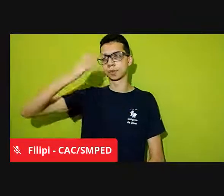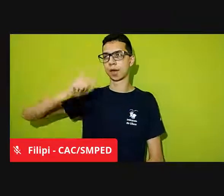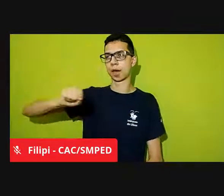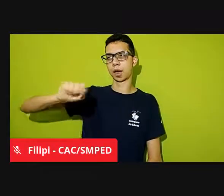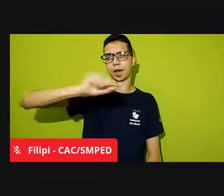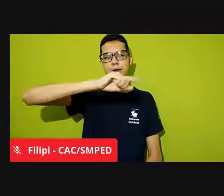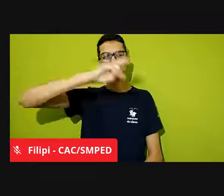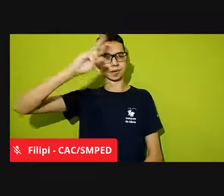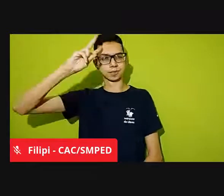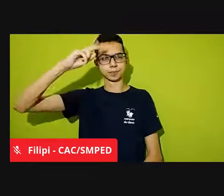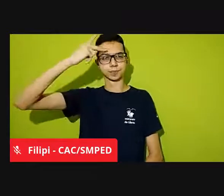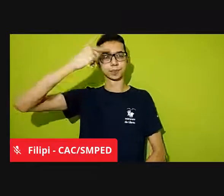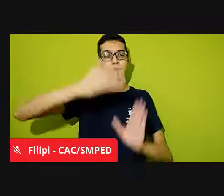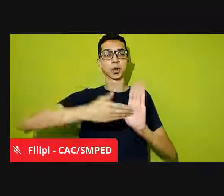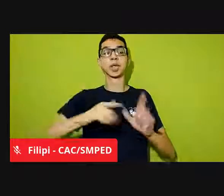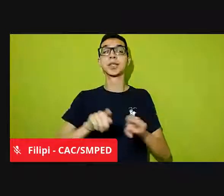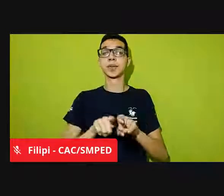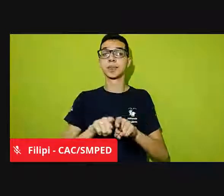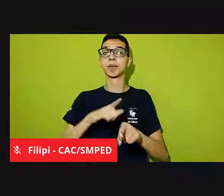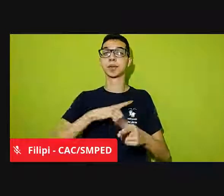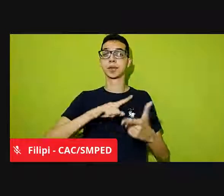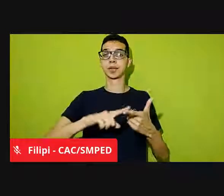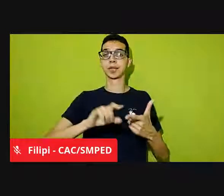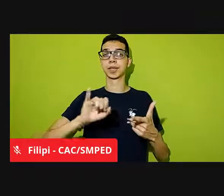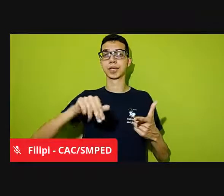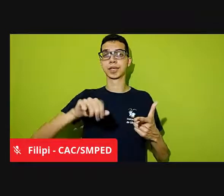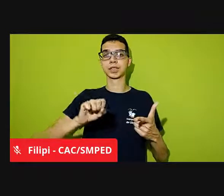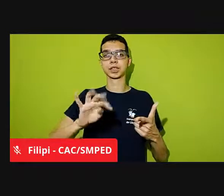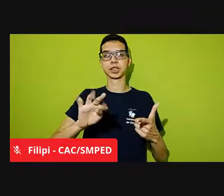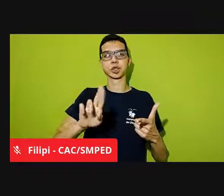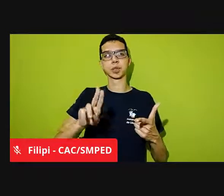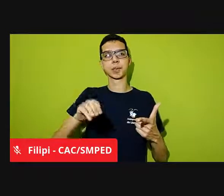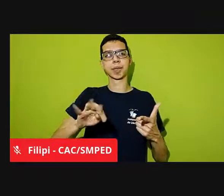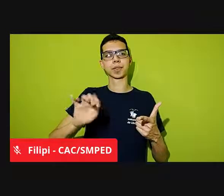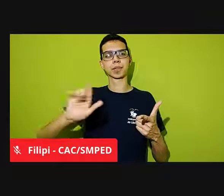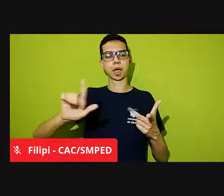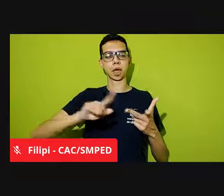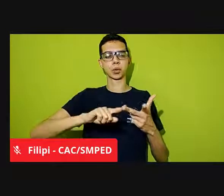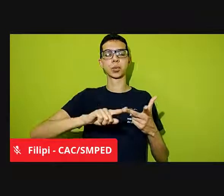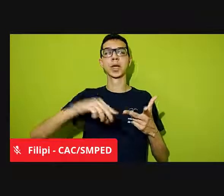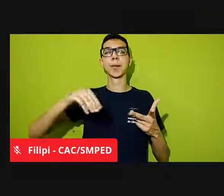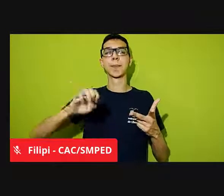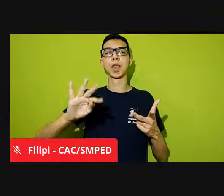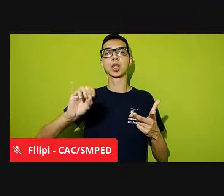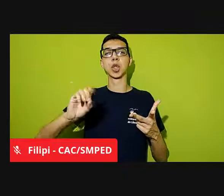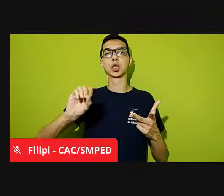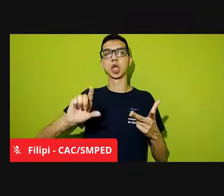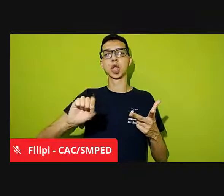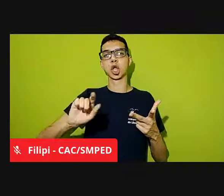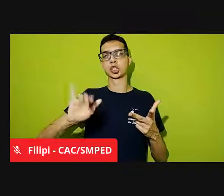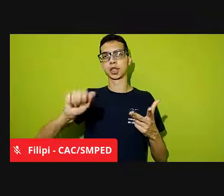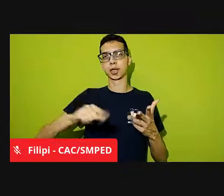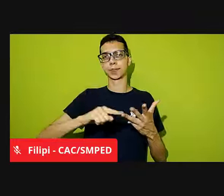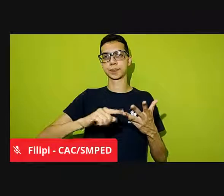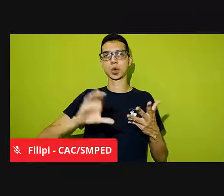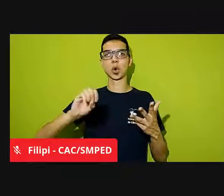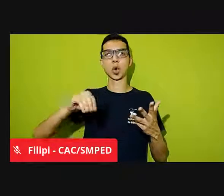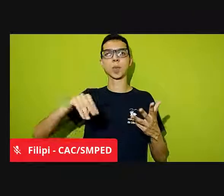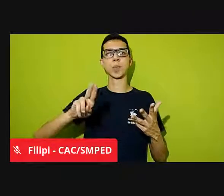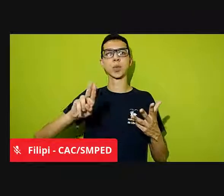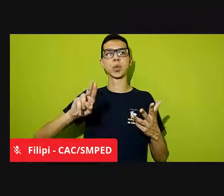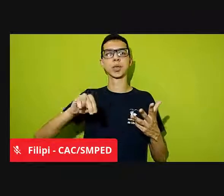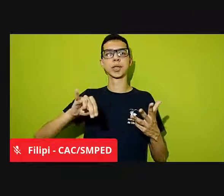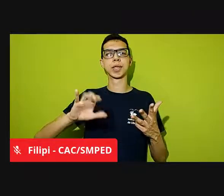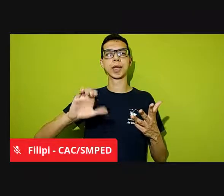a acessibilidade instrumental, a metodológica, a comunicacional, a arquitetônica, né, que está sendo muito bem falado